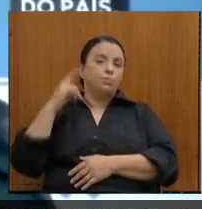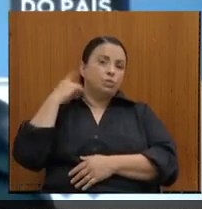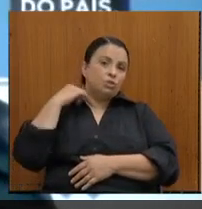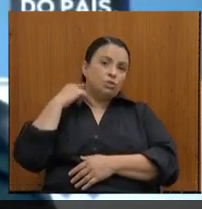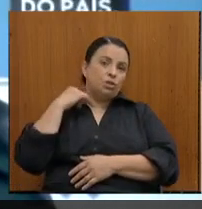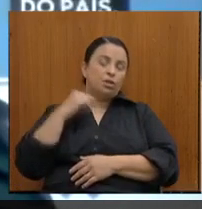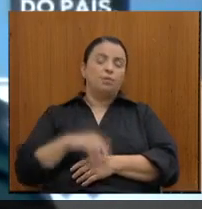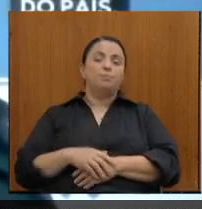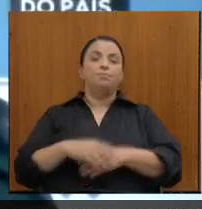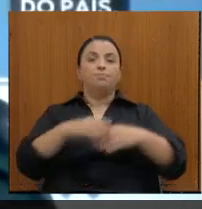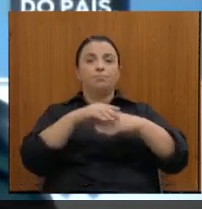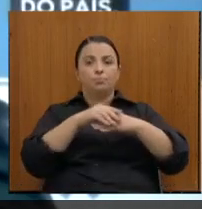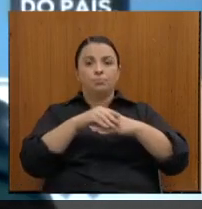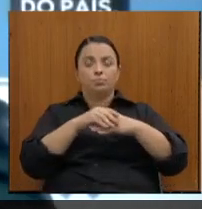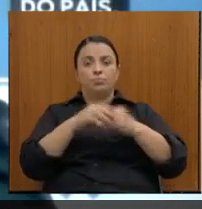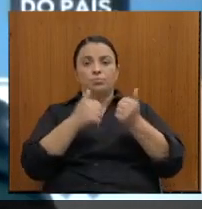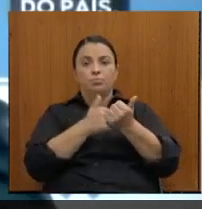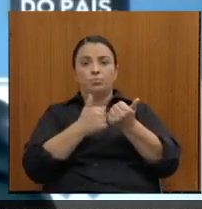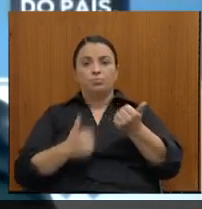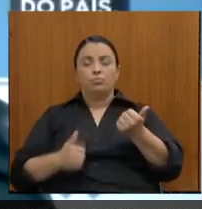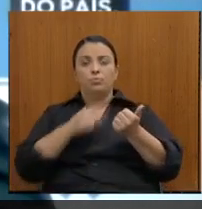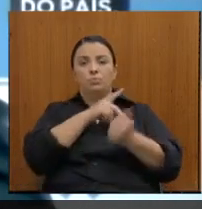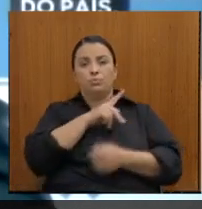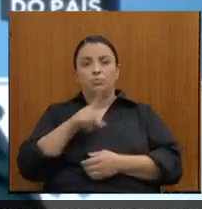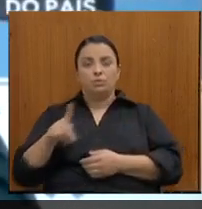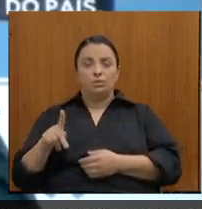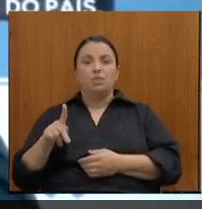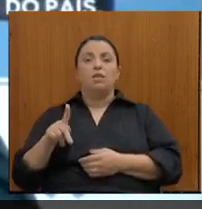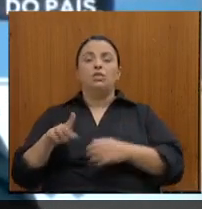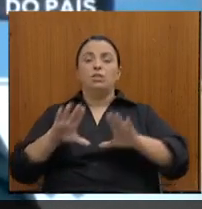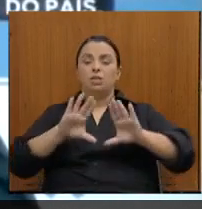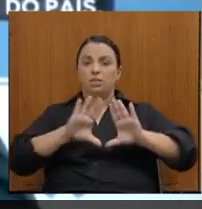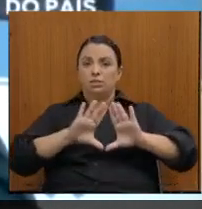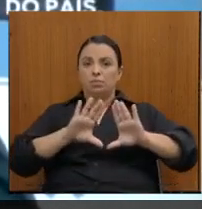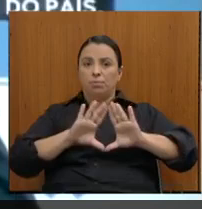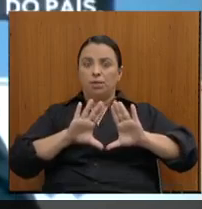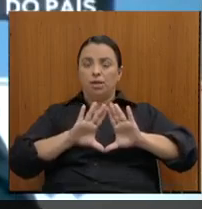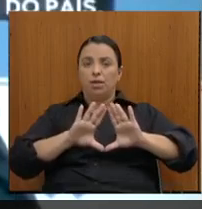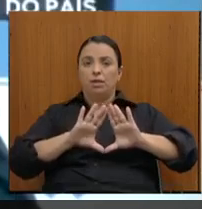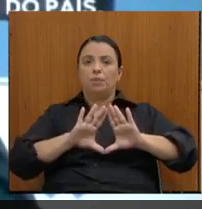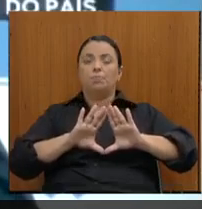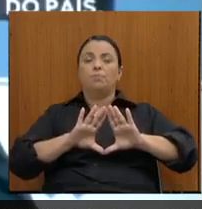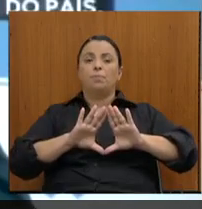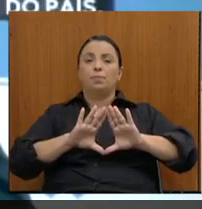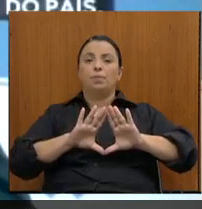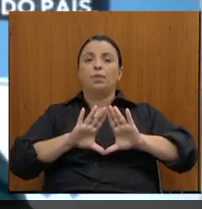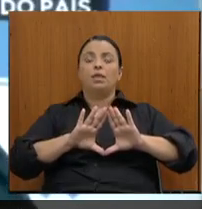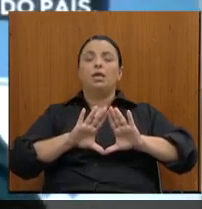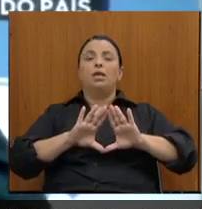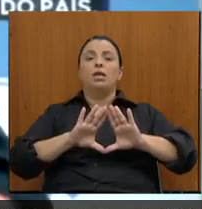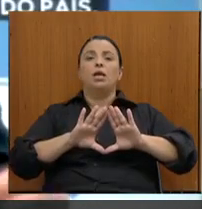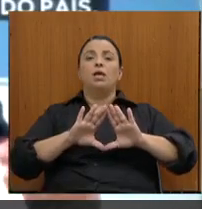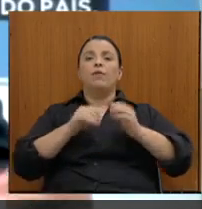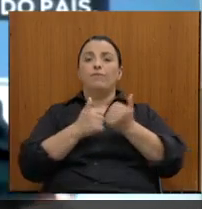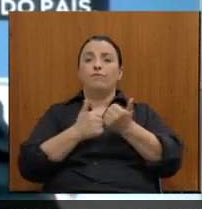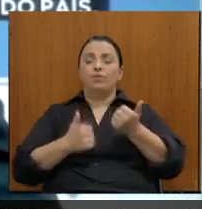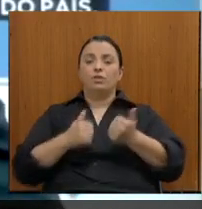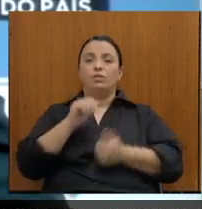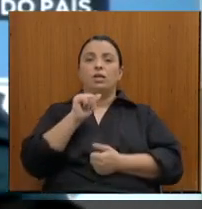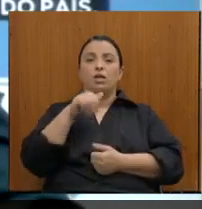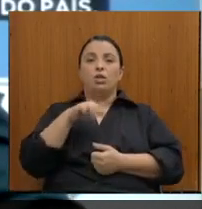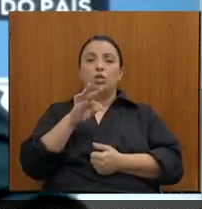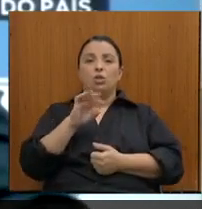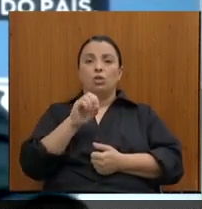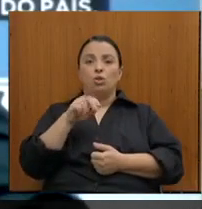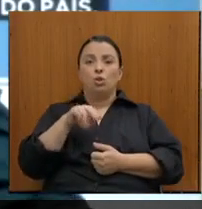cumprimentar vice-presidente da Assembleia Legislativa do Estado de Minas Gerais também meu amigo António casar antes que também